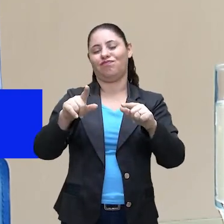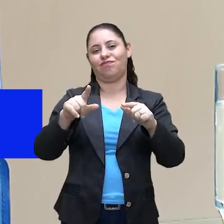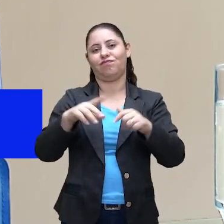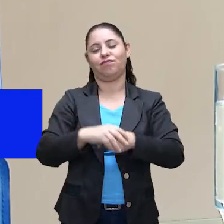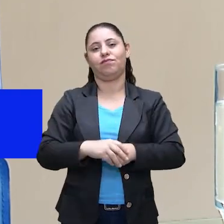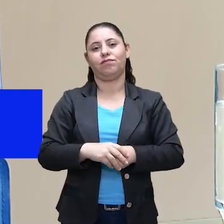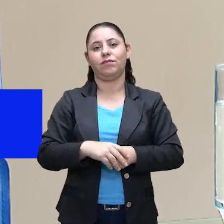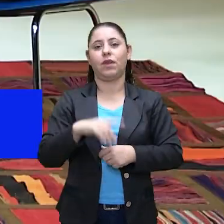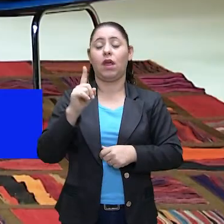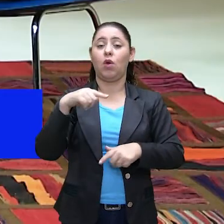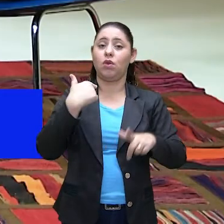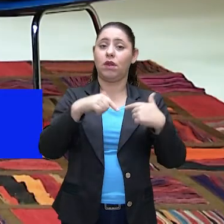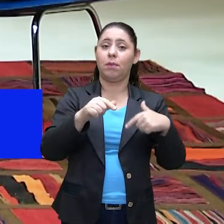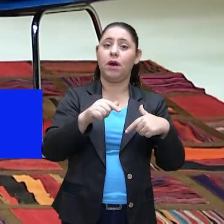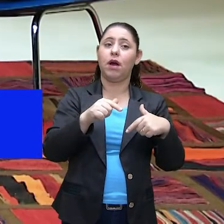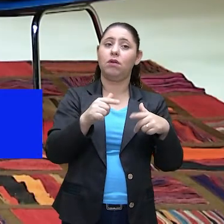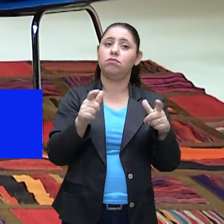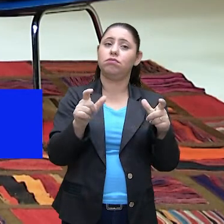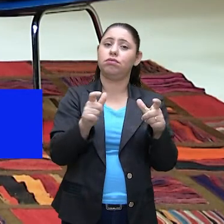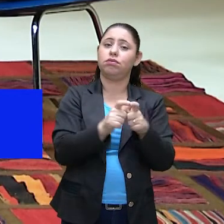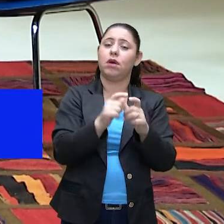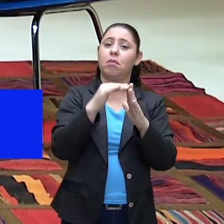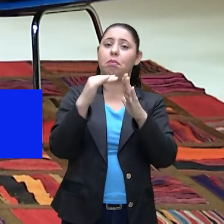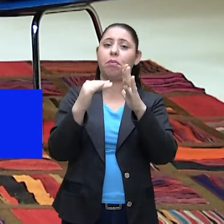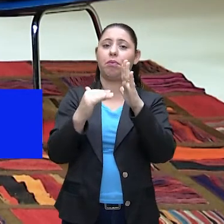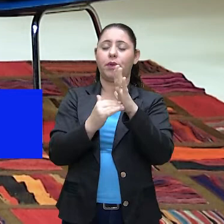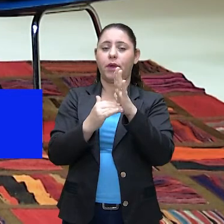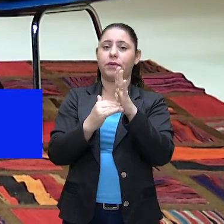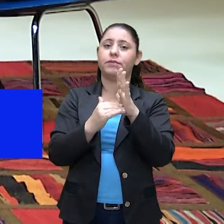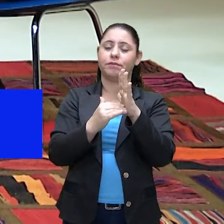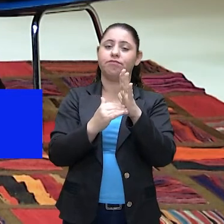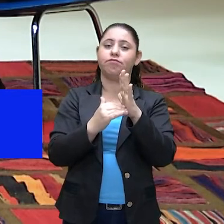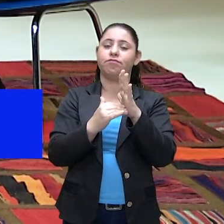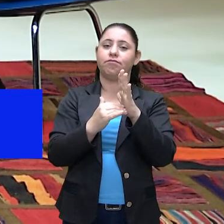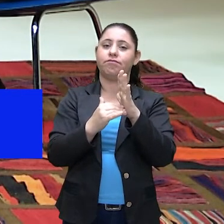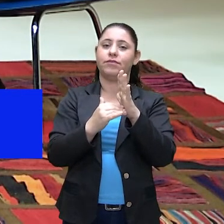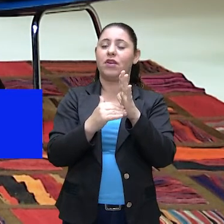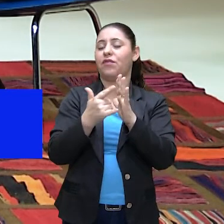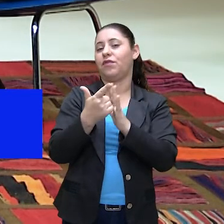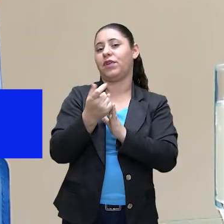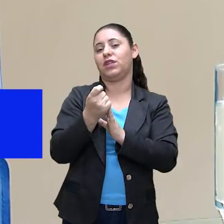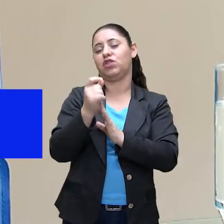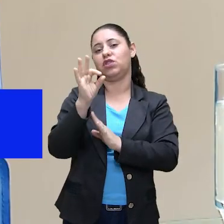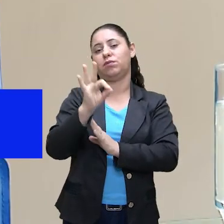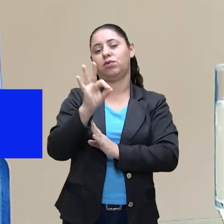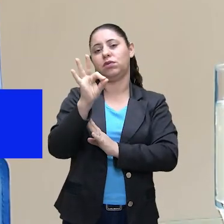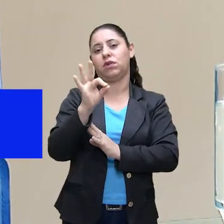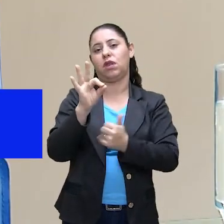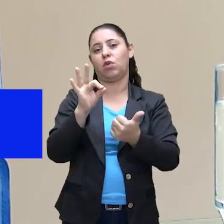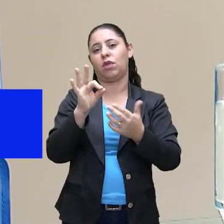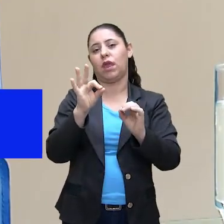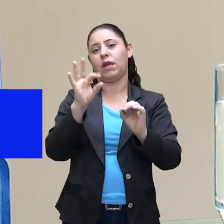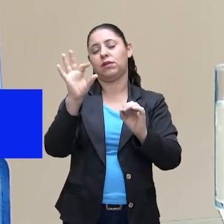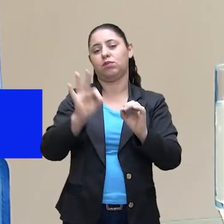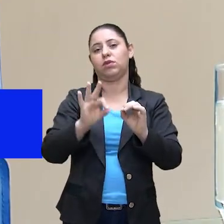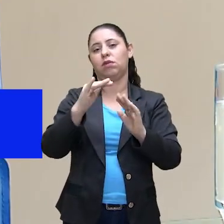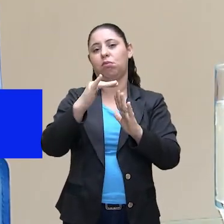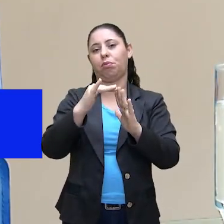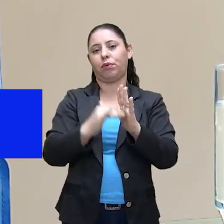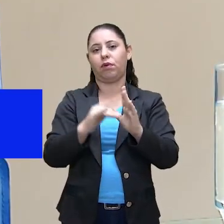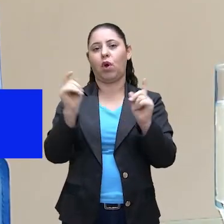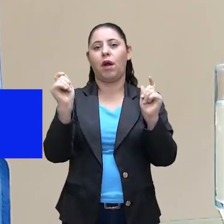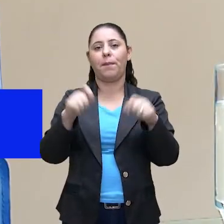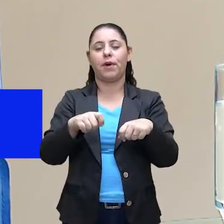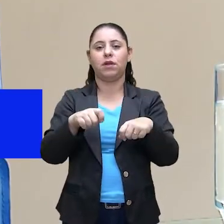possivelmente não vai ser a mesma, né? Ela pode ter 10% de detrimento, 20% de detrimento